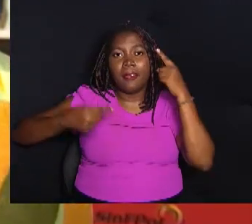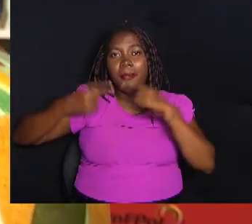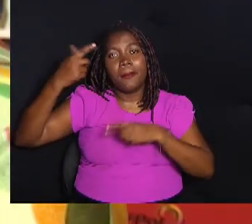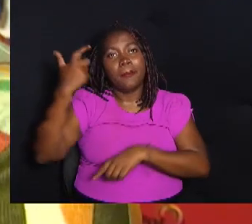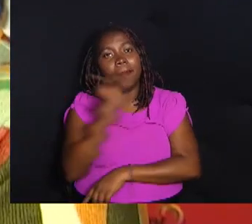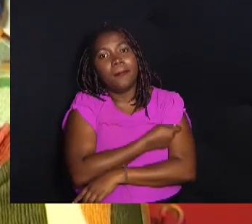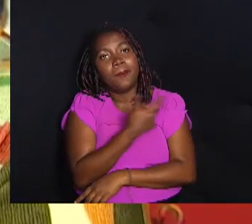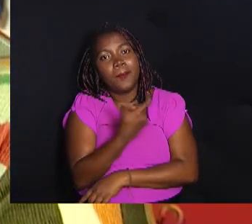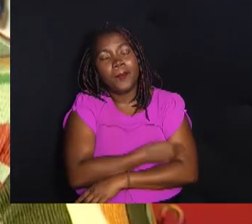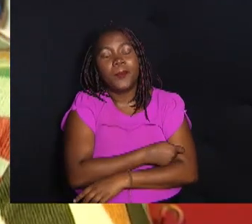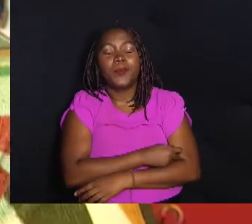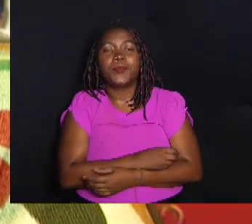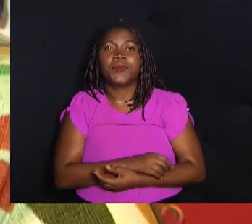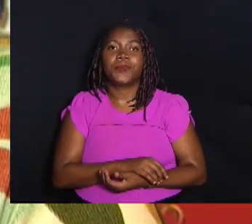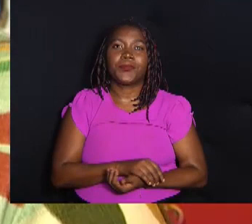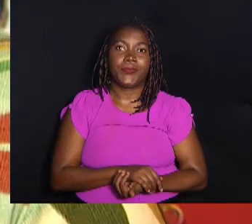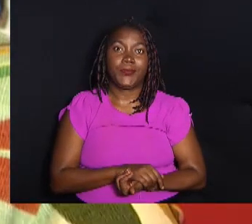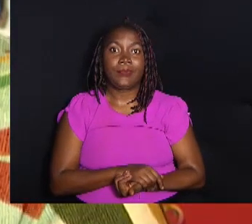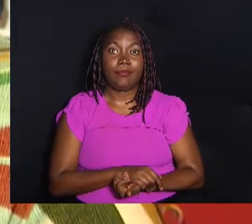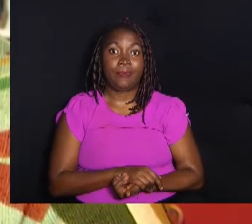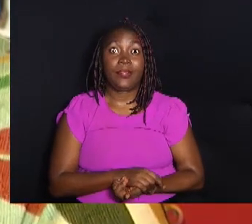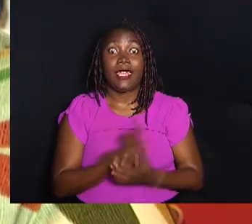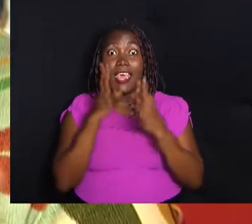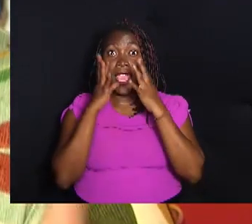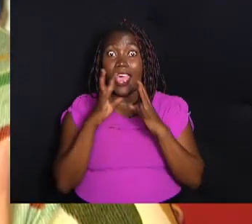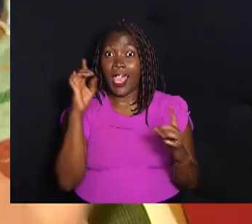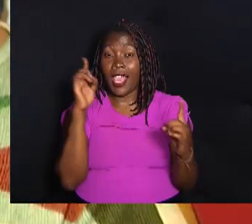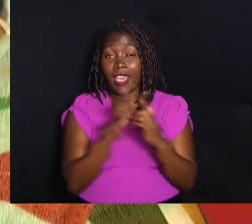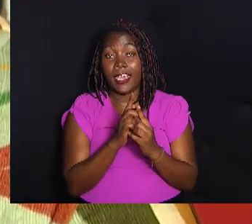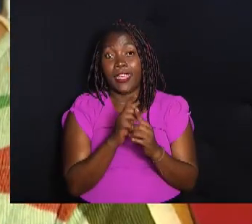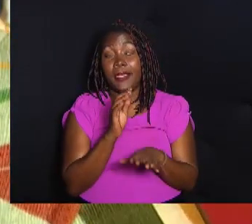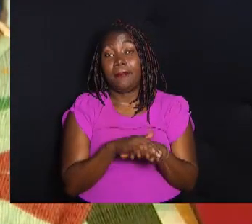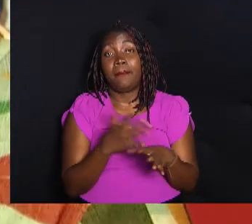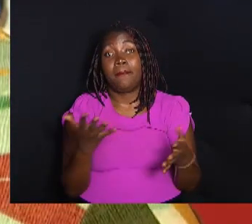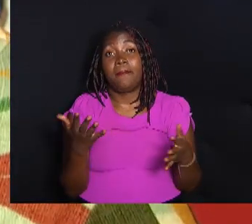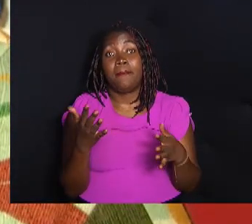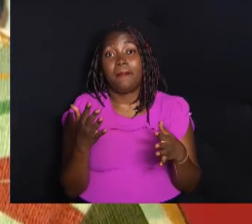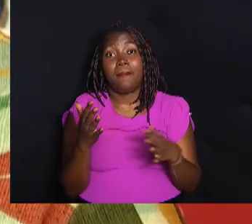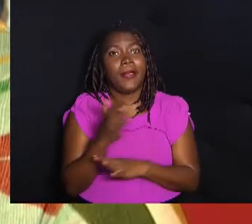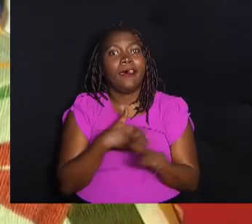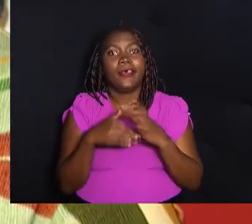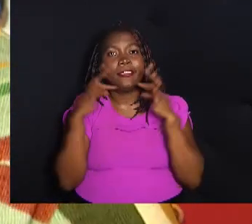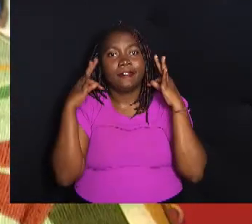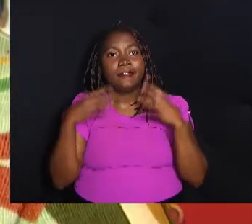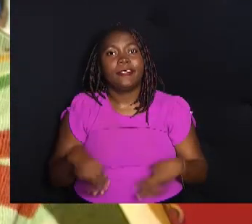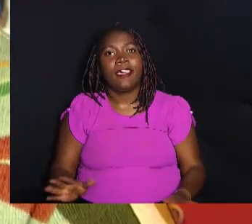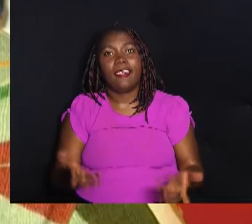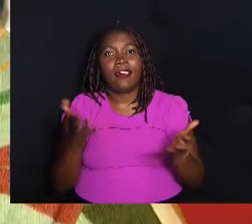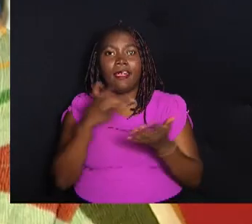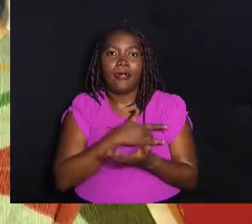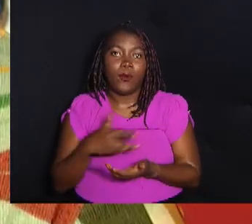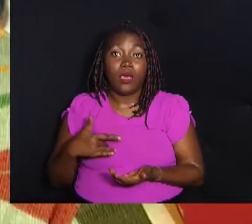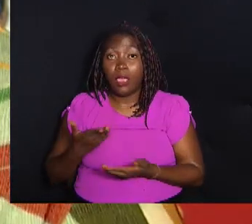a aquela o atendimento mais integral na promoção de saúde e isso quem